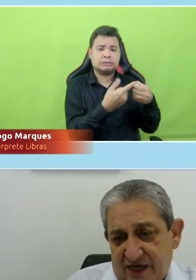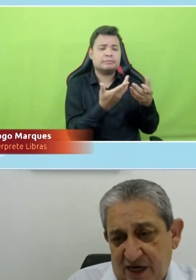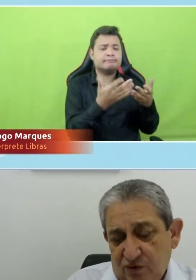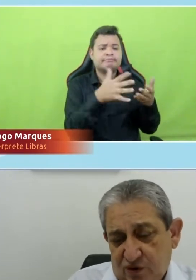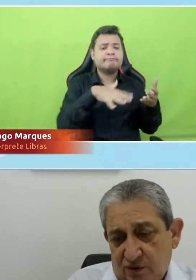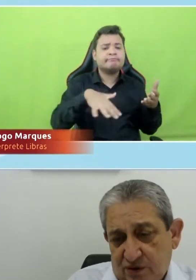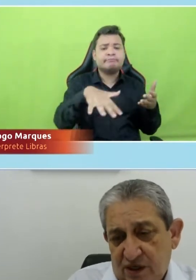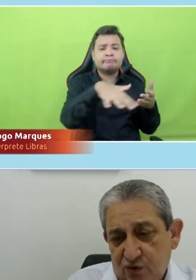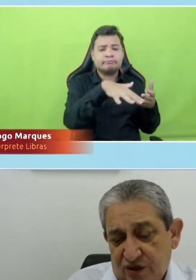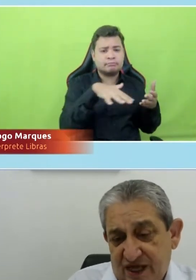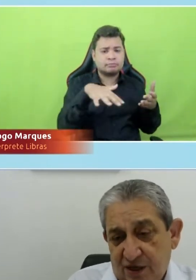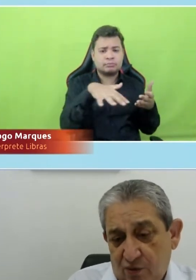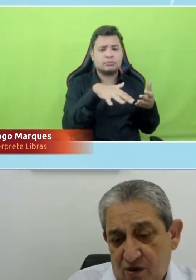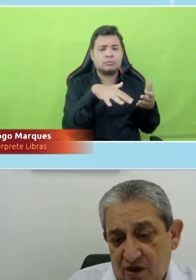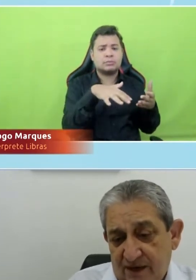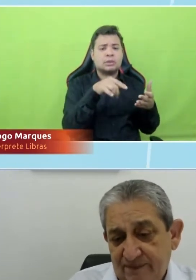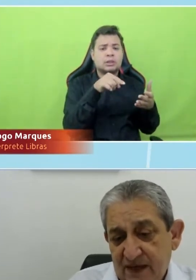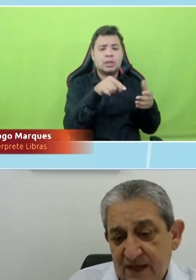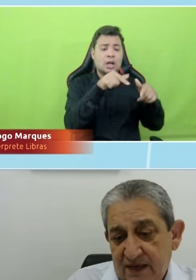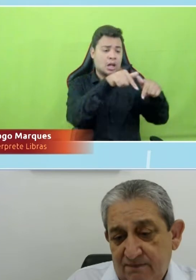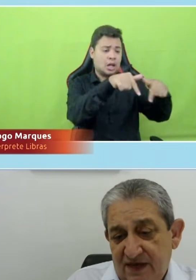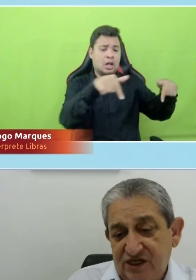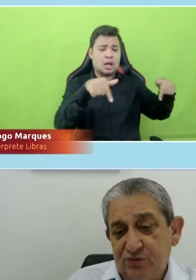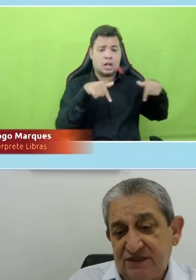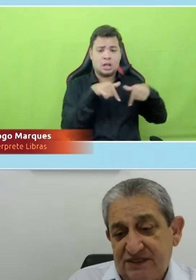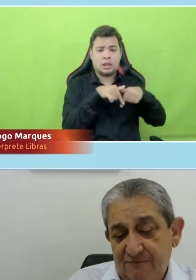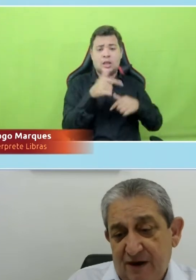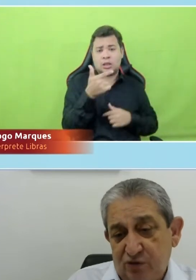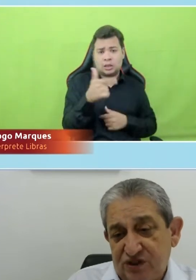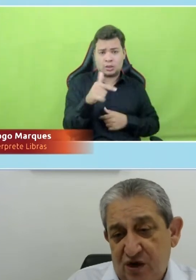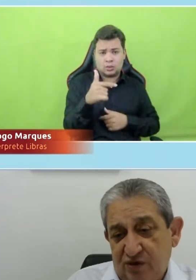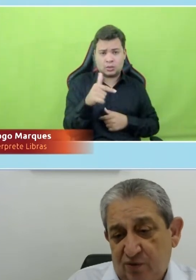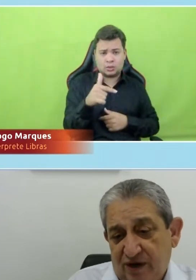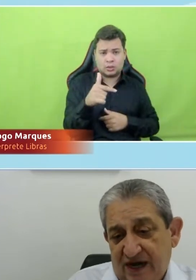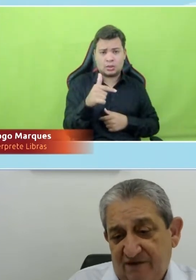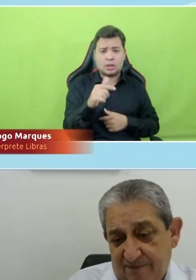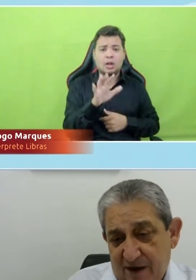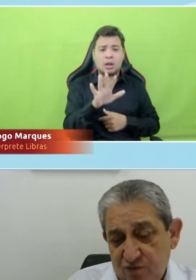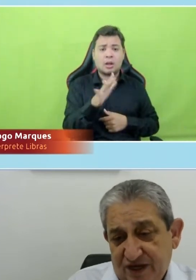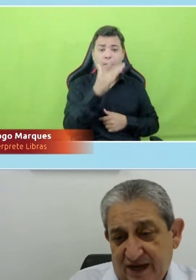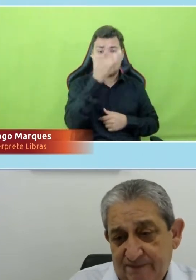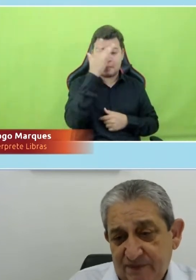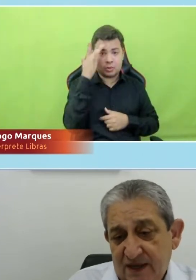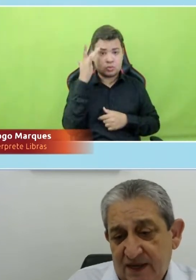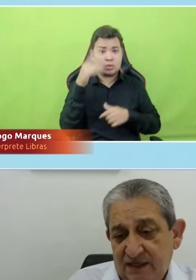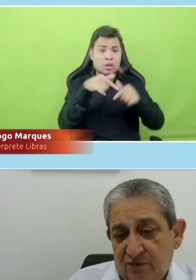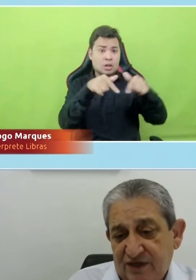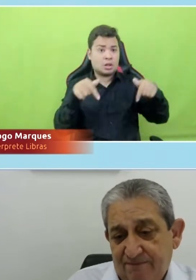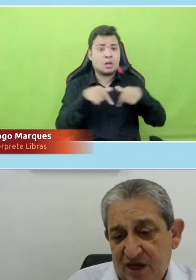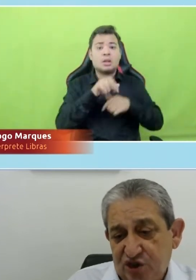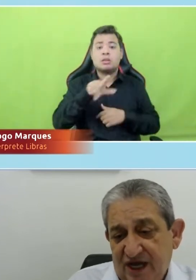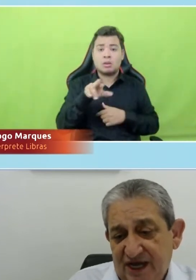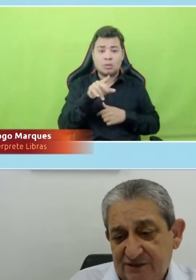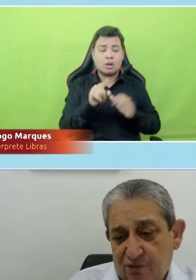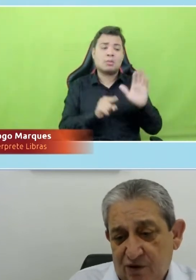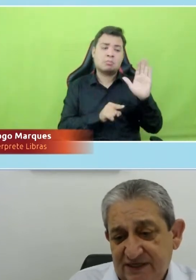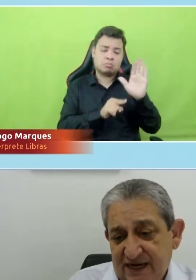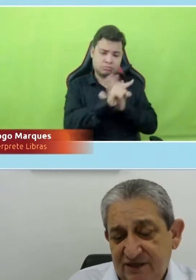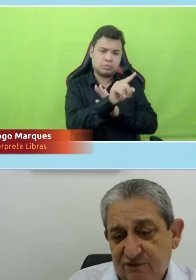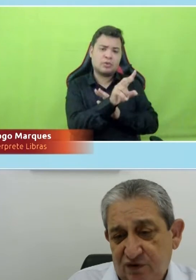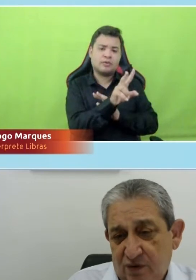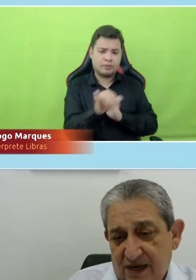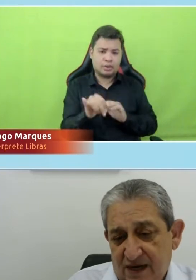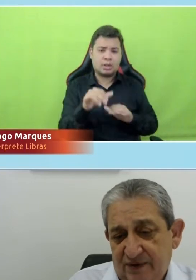área que não só tem quilombola, mesmo assim, para os não quilombolas, ela vai perguntar. Então, depende da resposta,